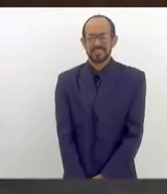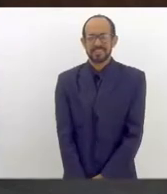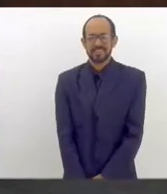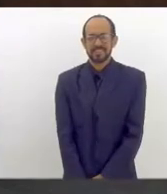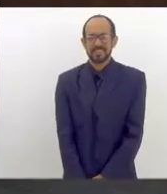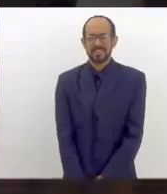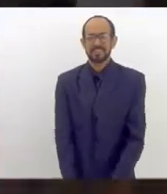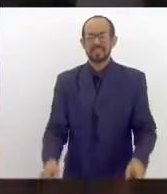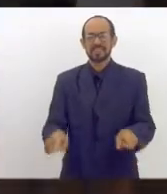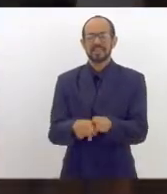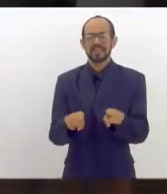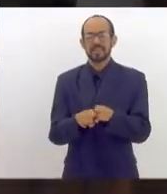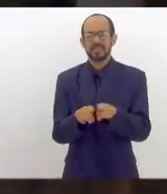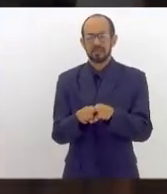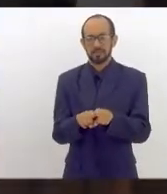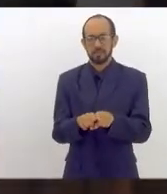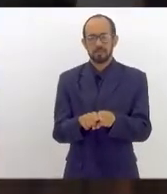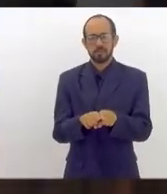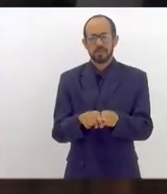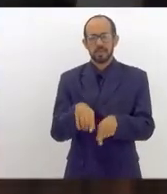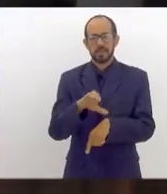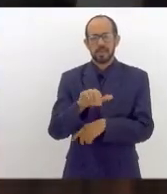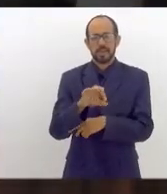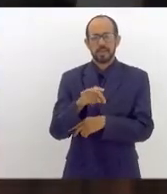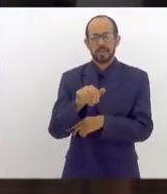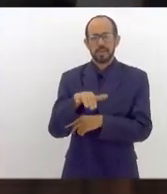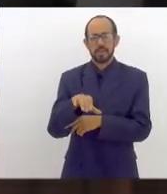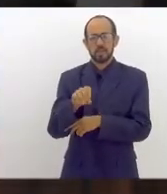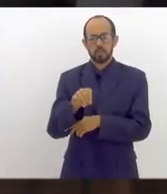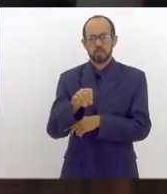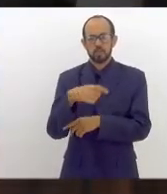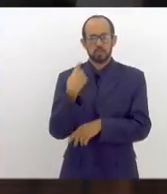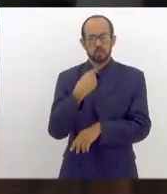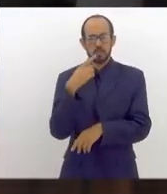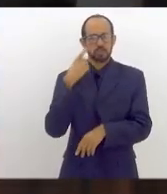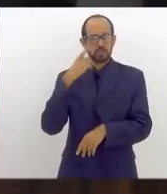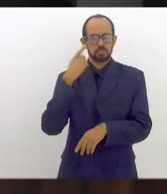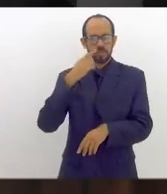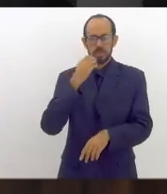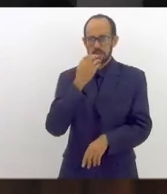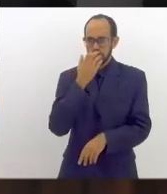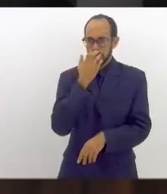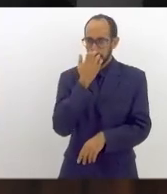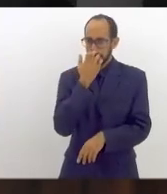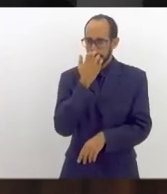também Caetano Ernesto Costa nosso Desembargador